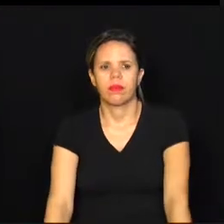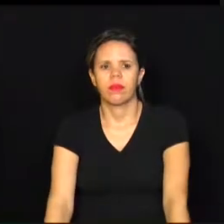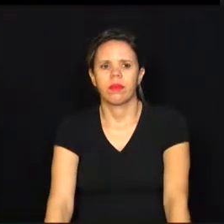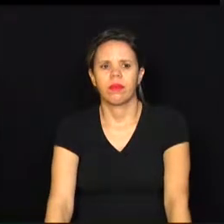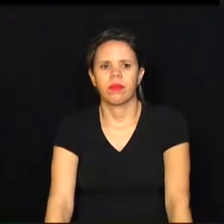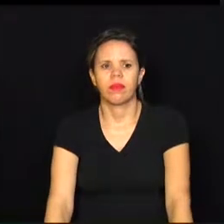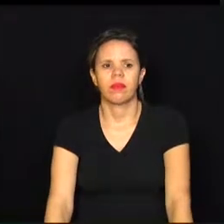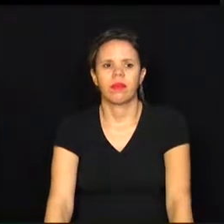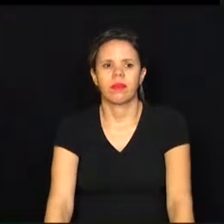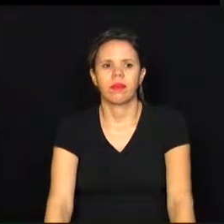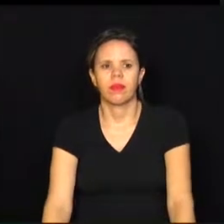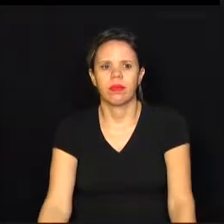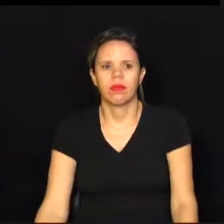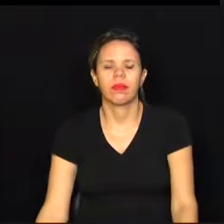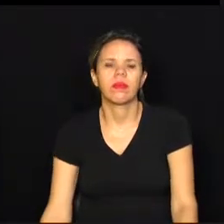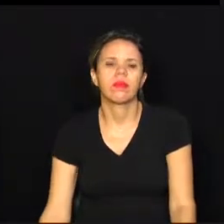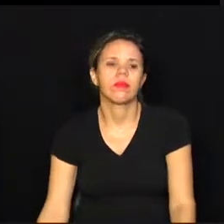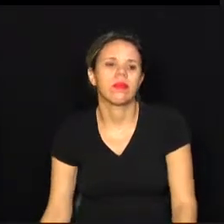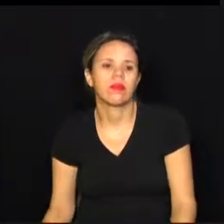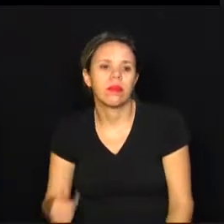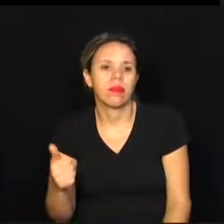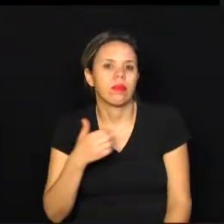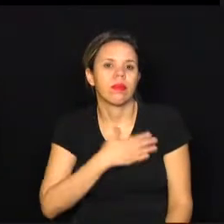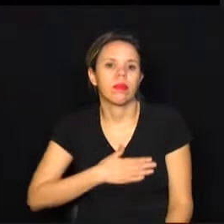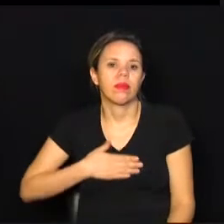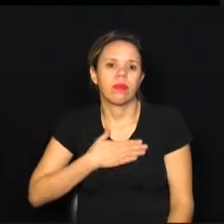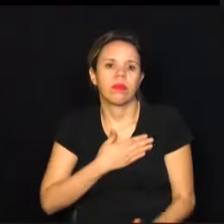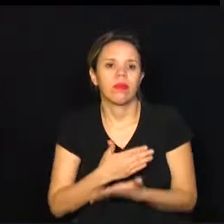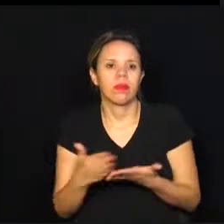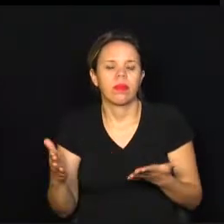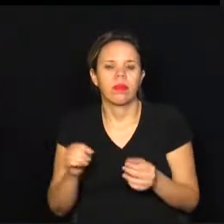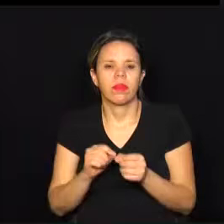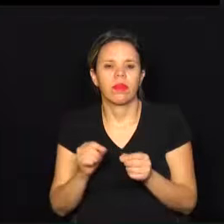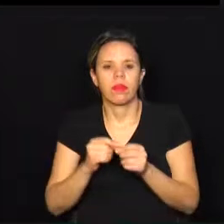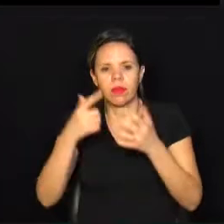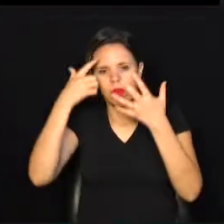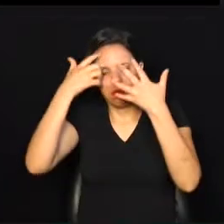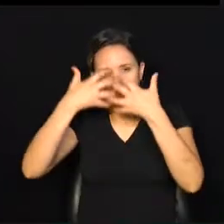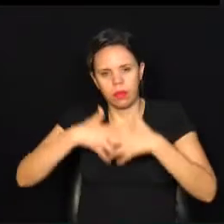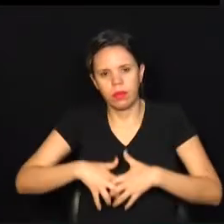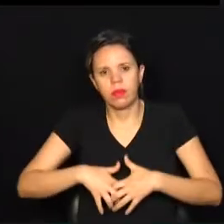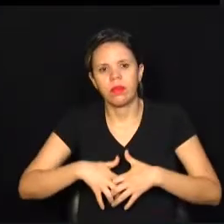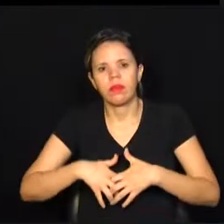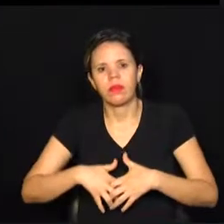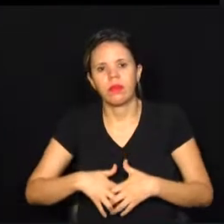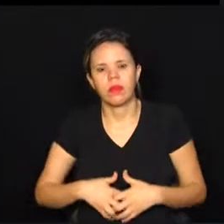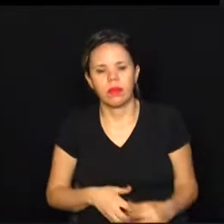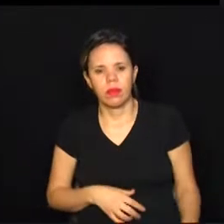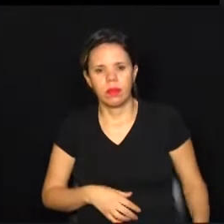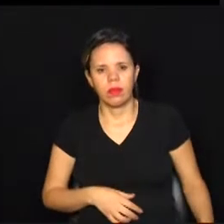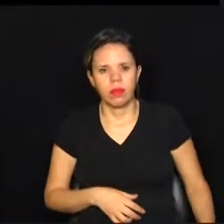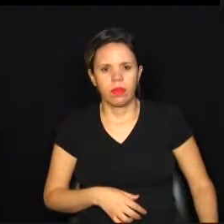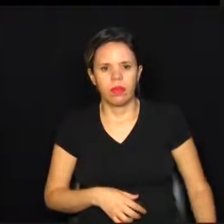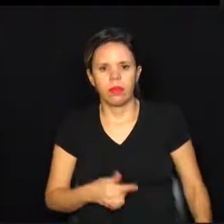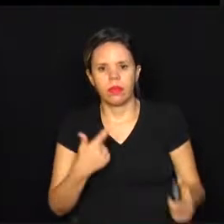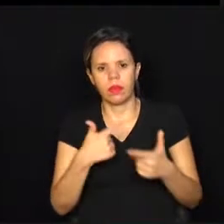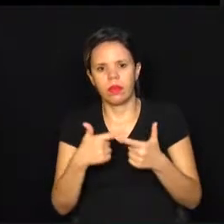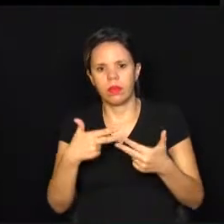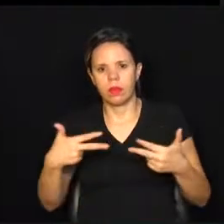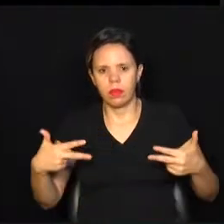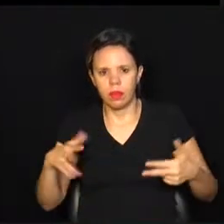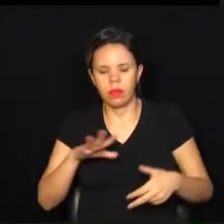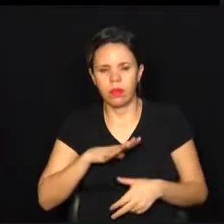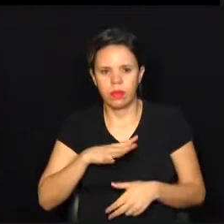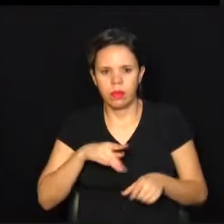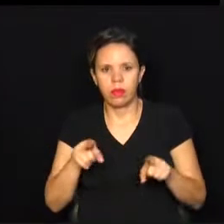Bom, primeiro eu gostaria de começar fazendo uma reflexão das questões da cidade e do Campo Grande